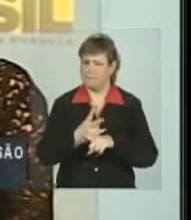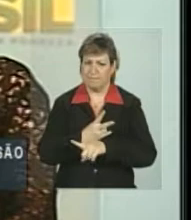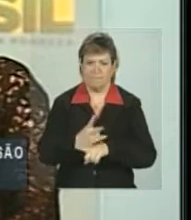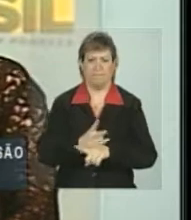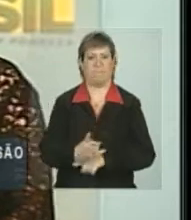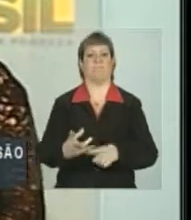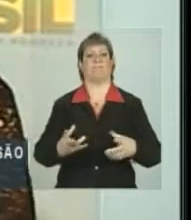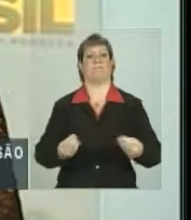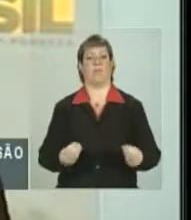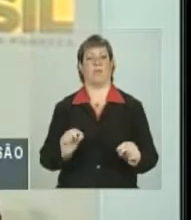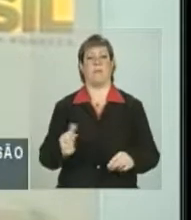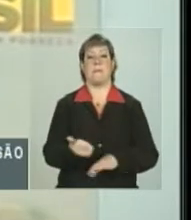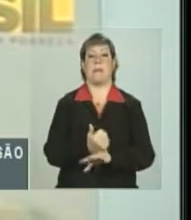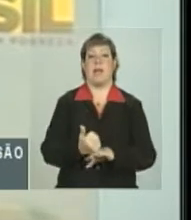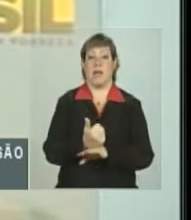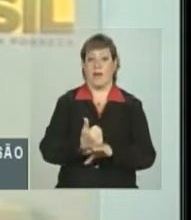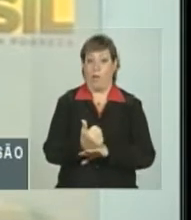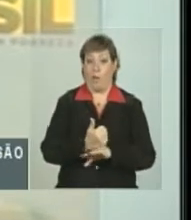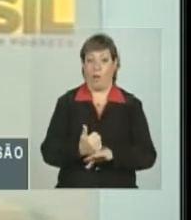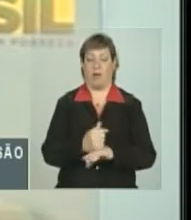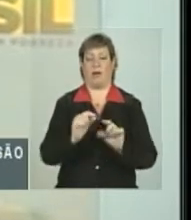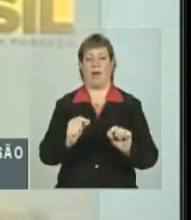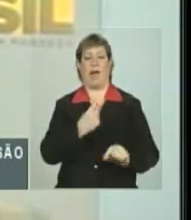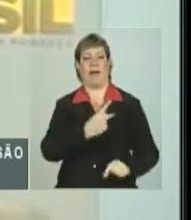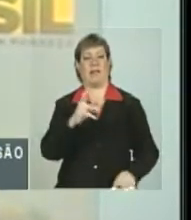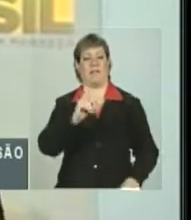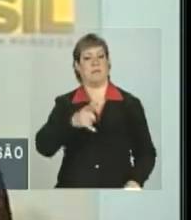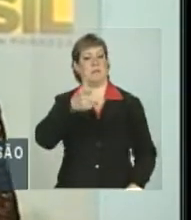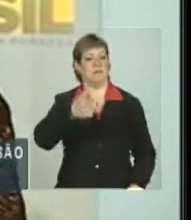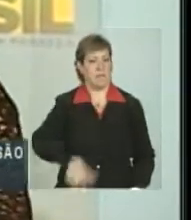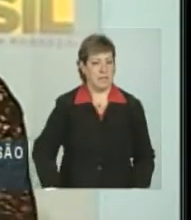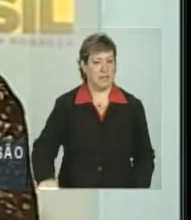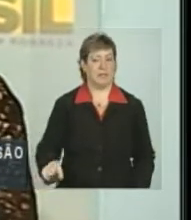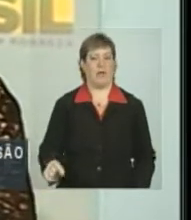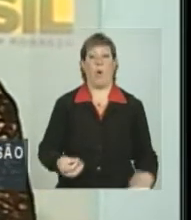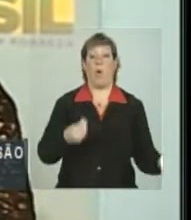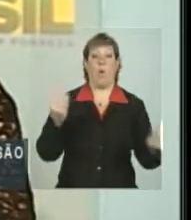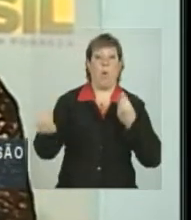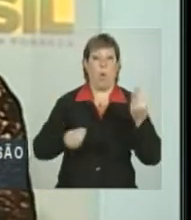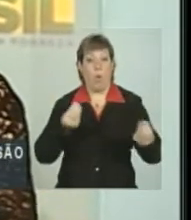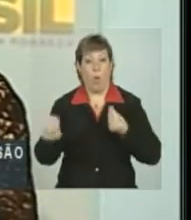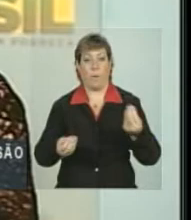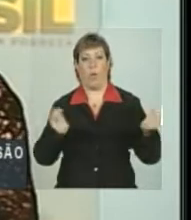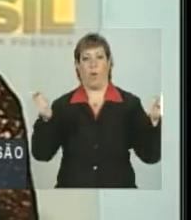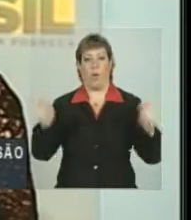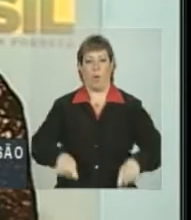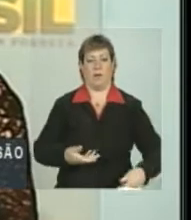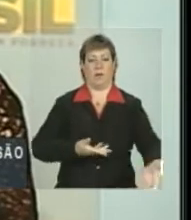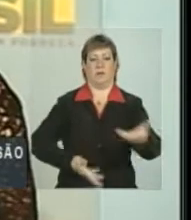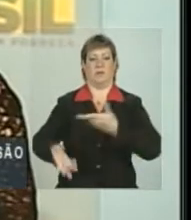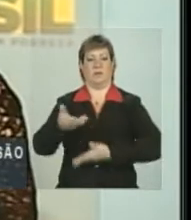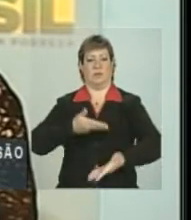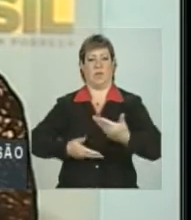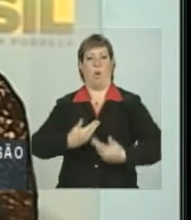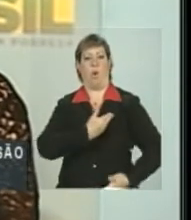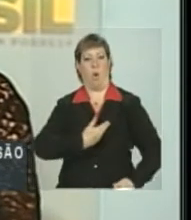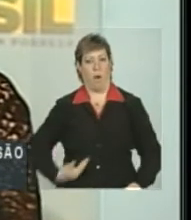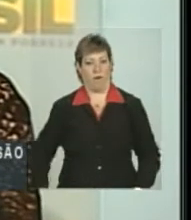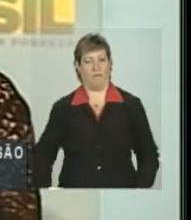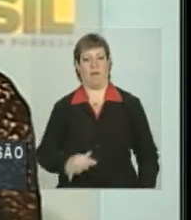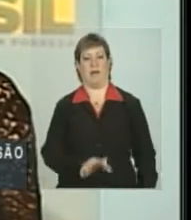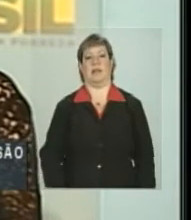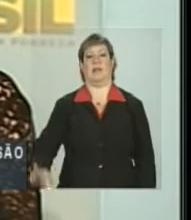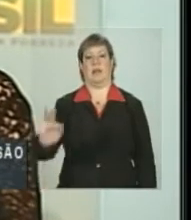sistematicamente melhorar cada vez mais as condições do relacionamento do governo